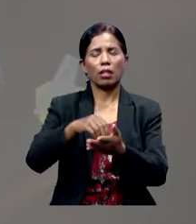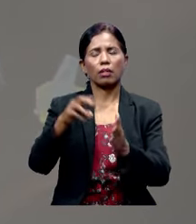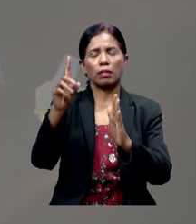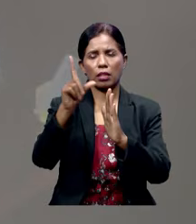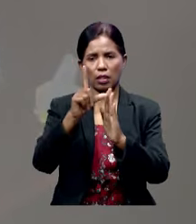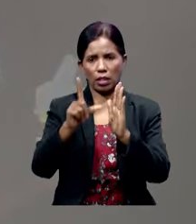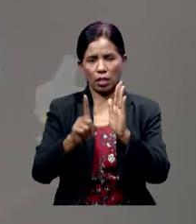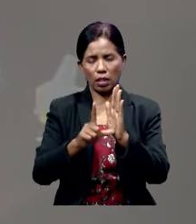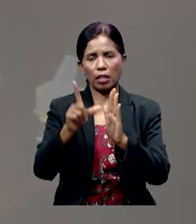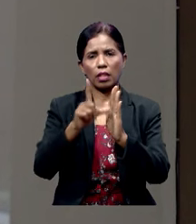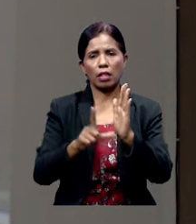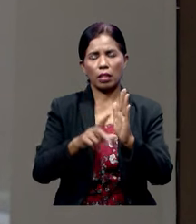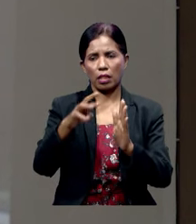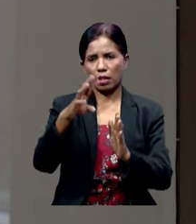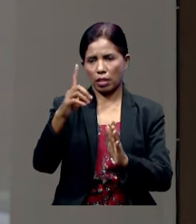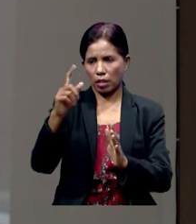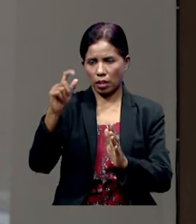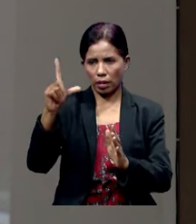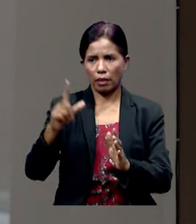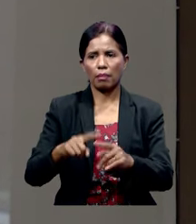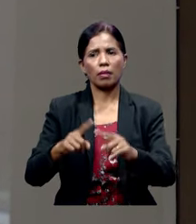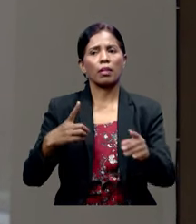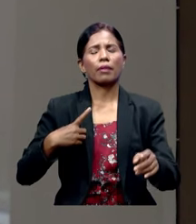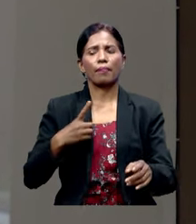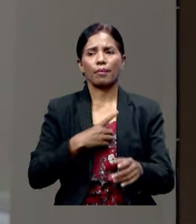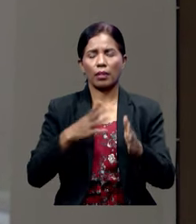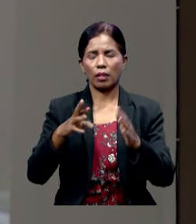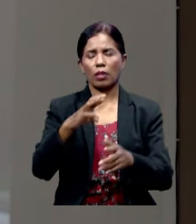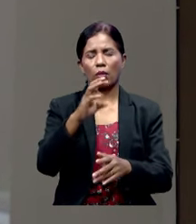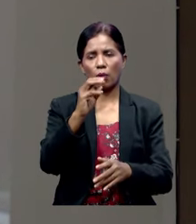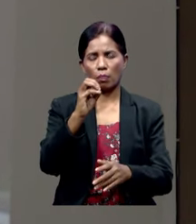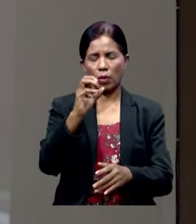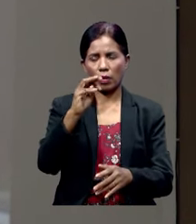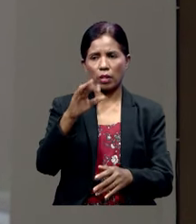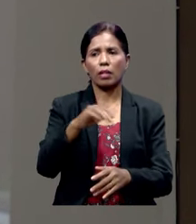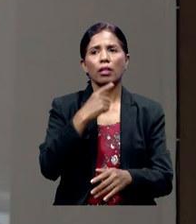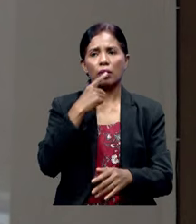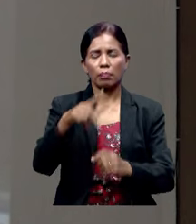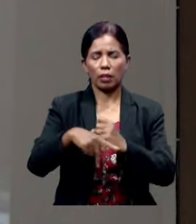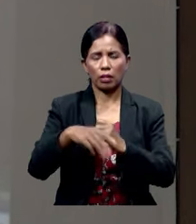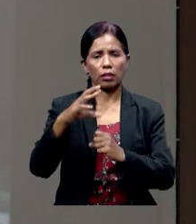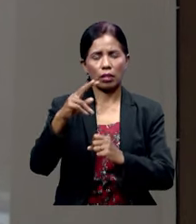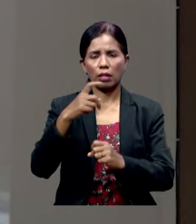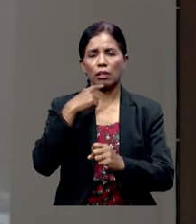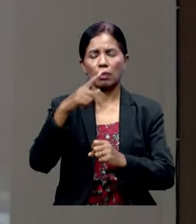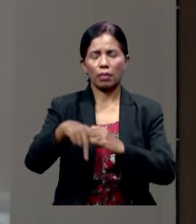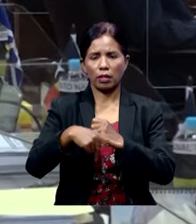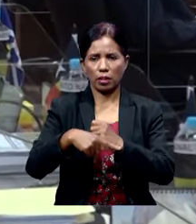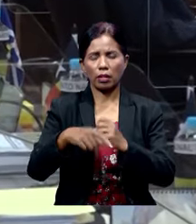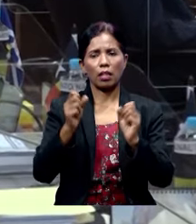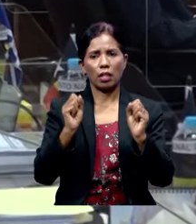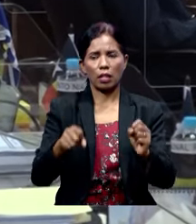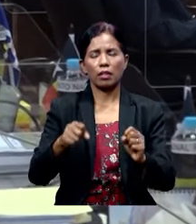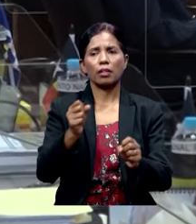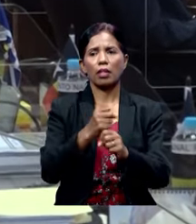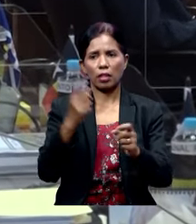da República Democrática de Timor-Leste. Mai be deputado Romeu Moises, husi bankada senior THT-ten, bankada oposisang bele halo reklamasang ia